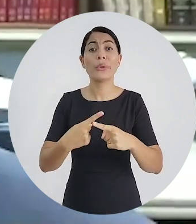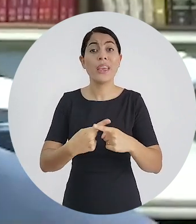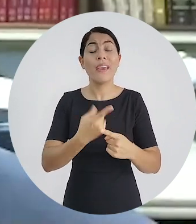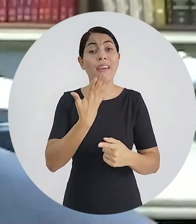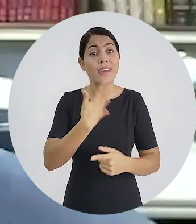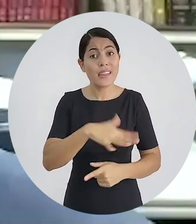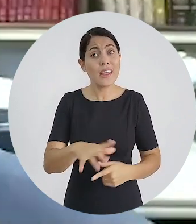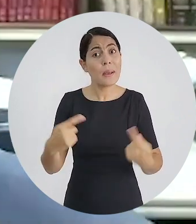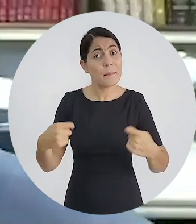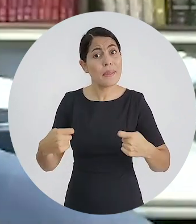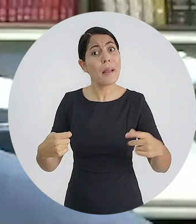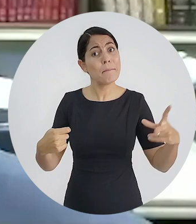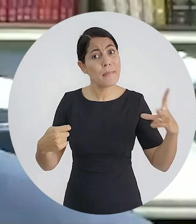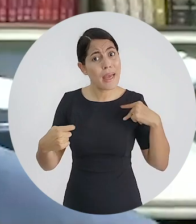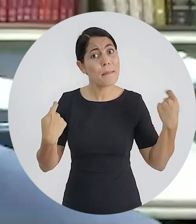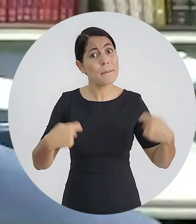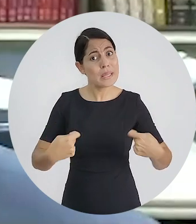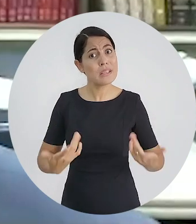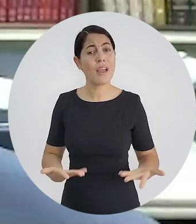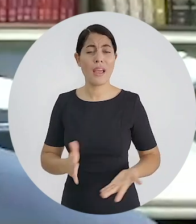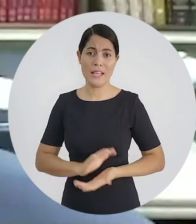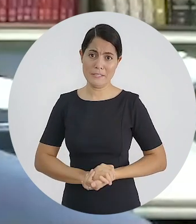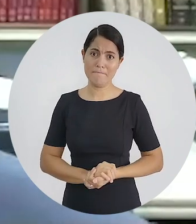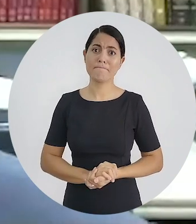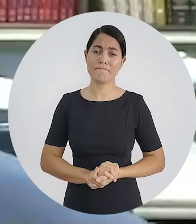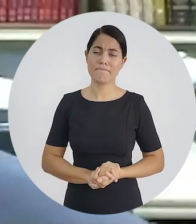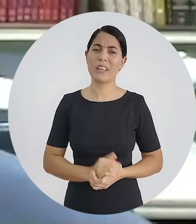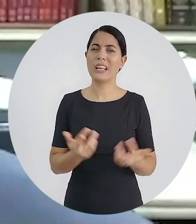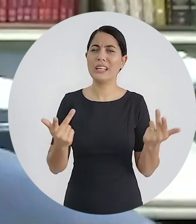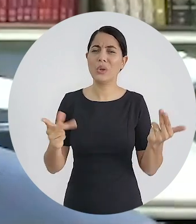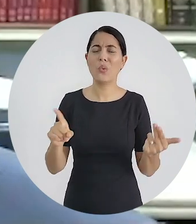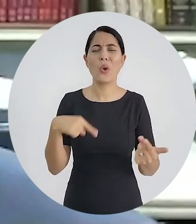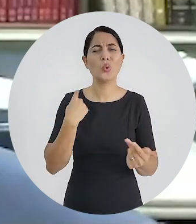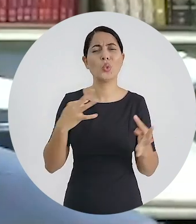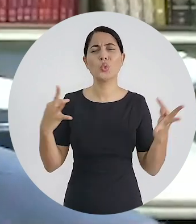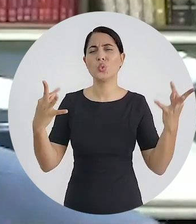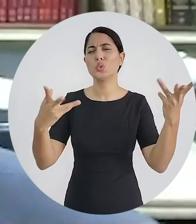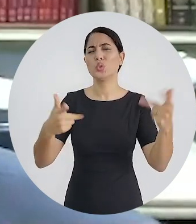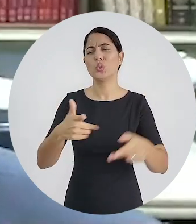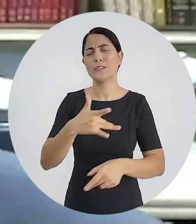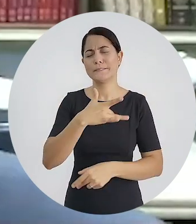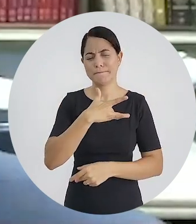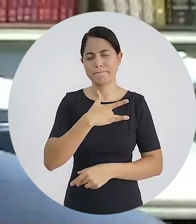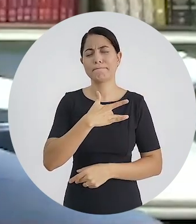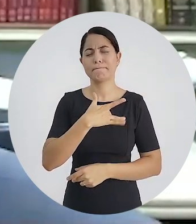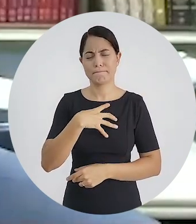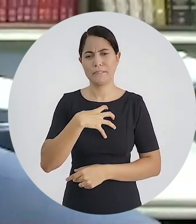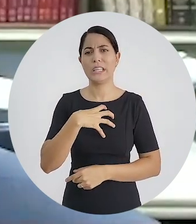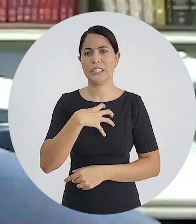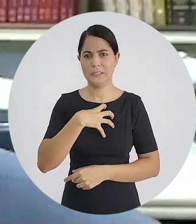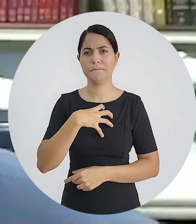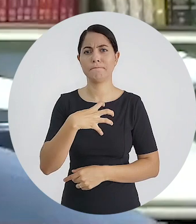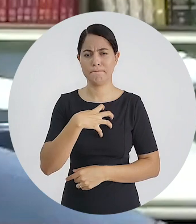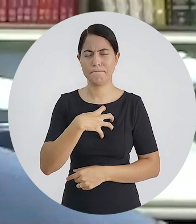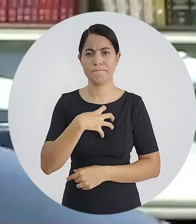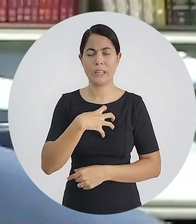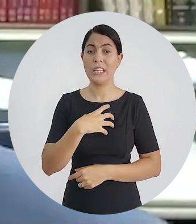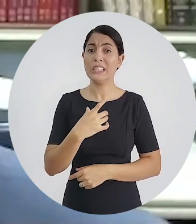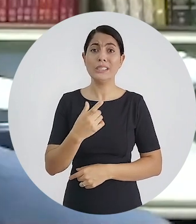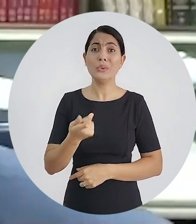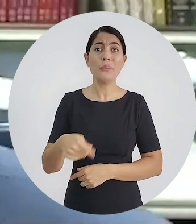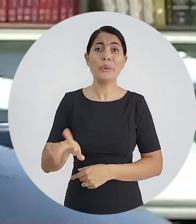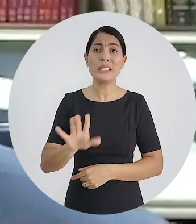criança precisa e merece. Quer dizer, são casos como esses que tocam a todos. Você não precisa